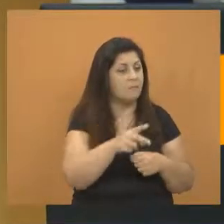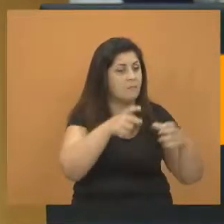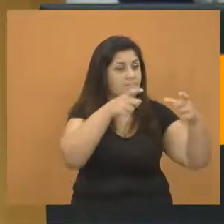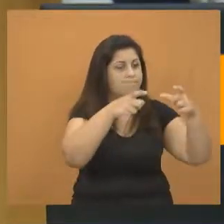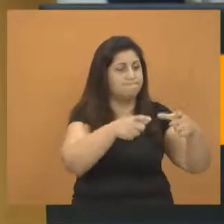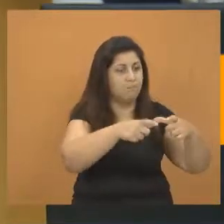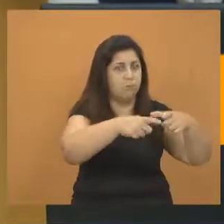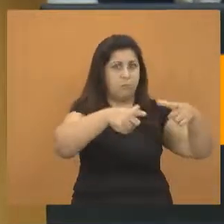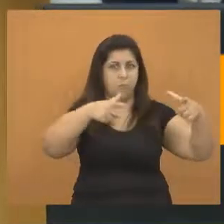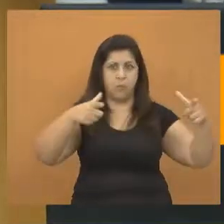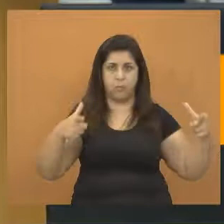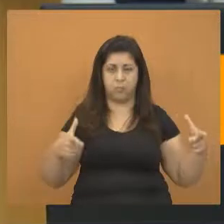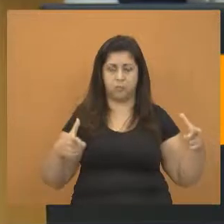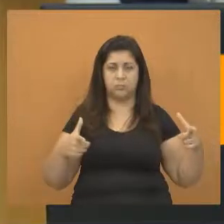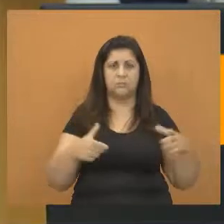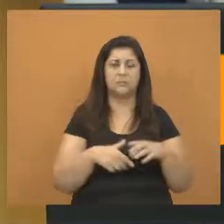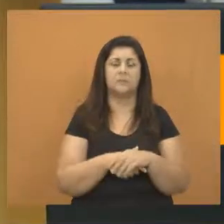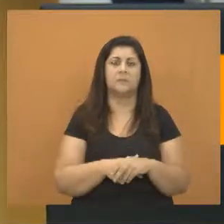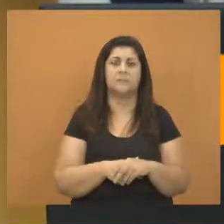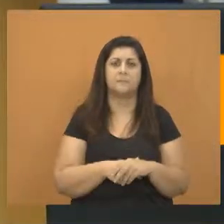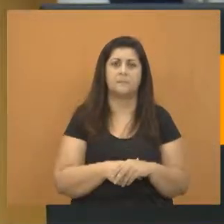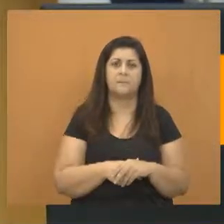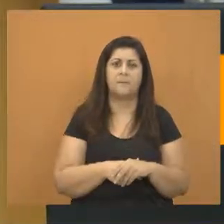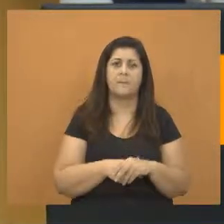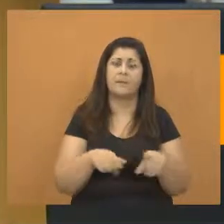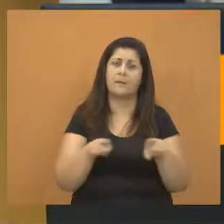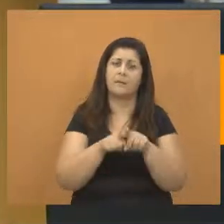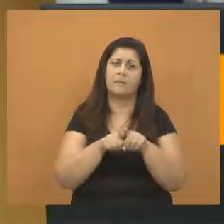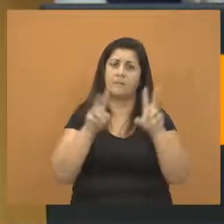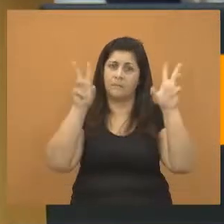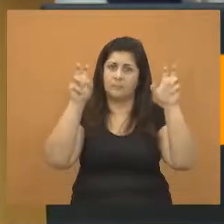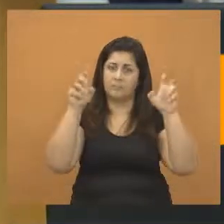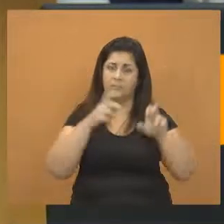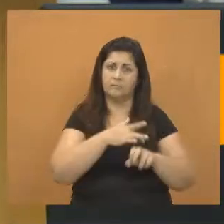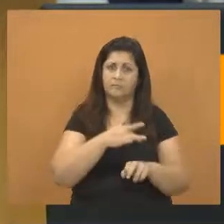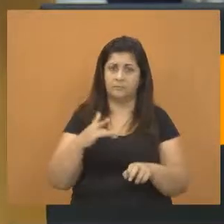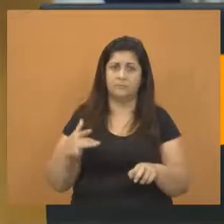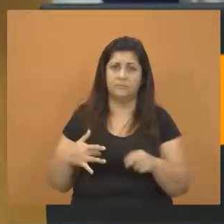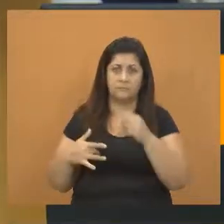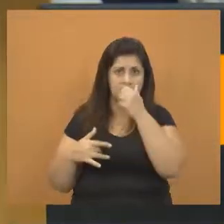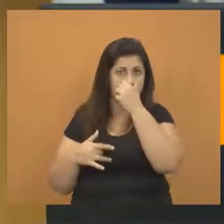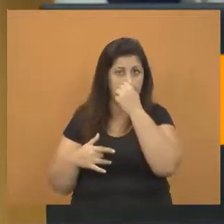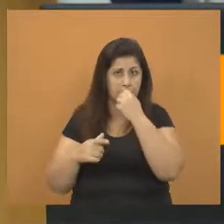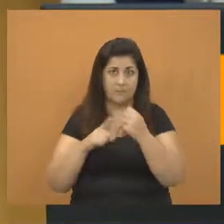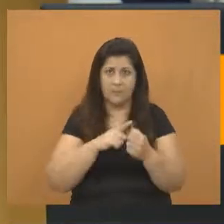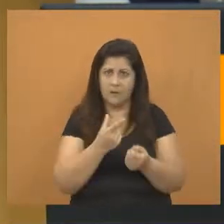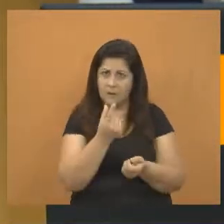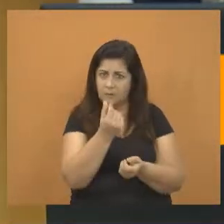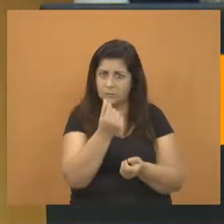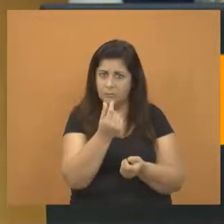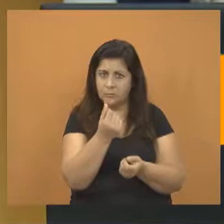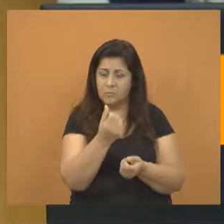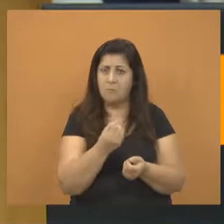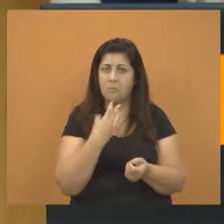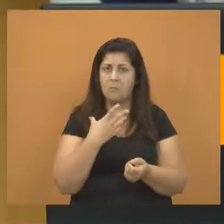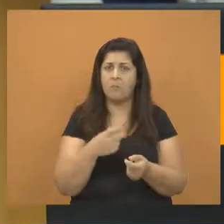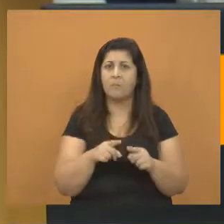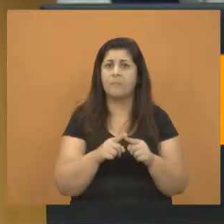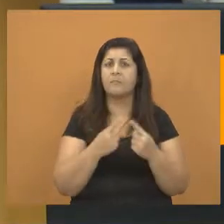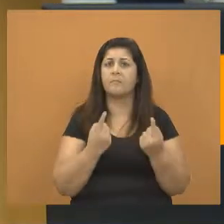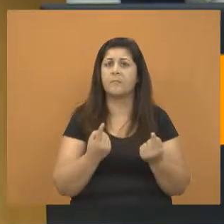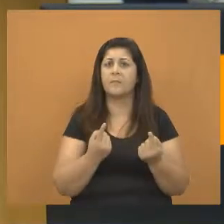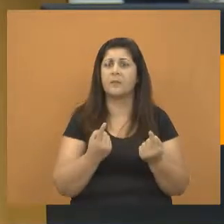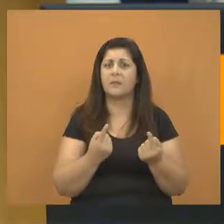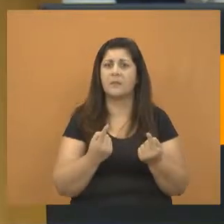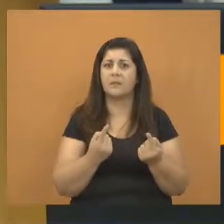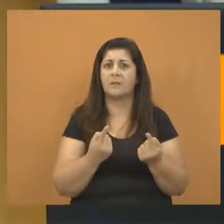crescendo na nossa cidade, né? E sobre a saúde, nós vimos que tem um investimento alto aqui na saúde, mas a gente sabe